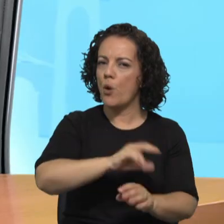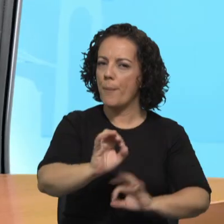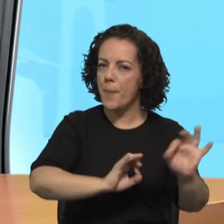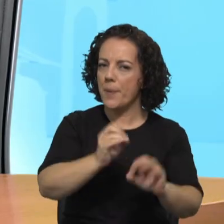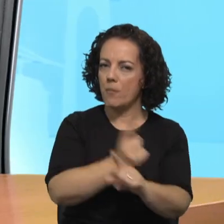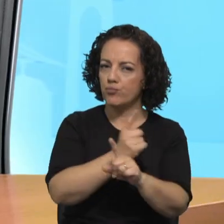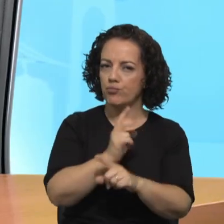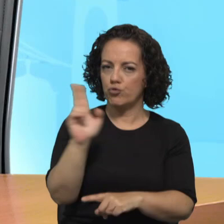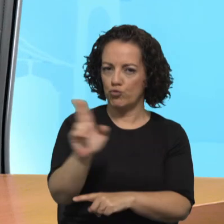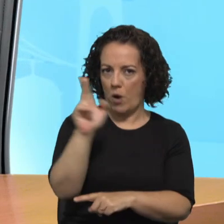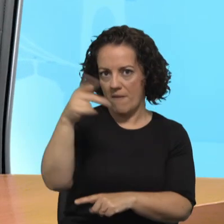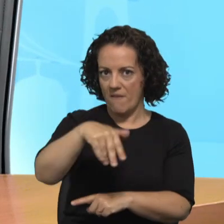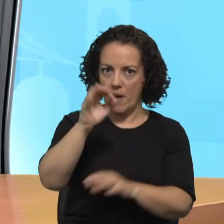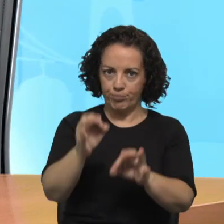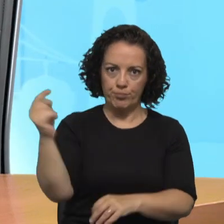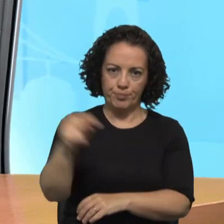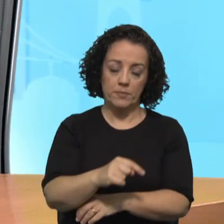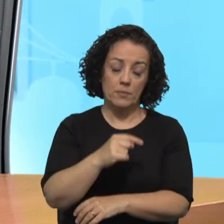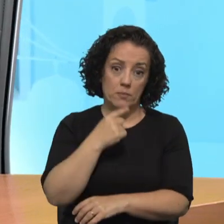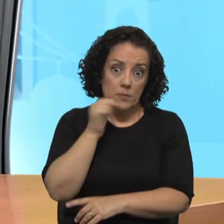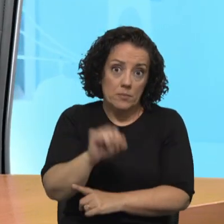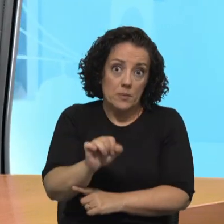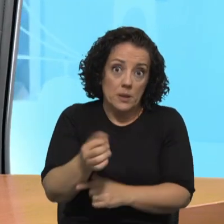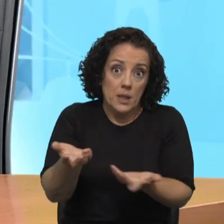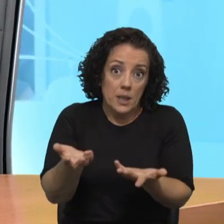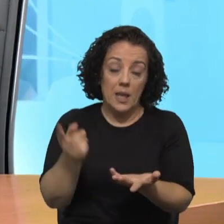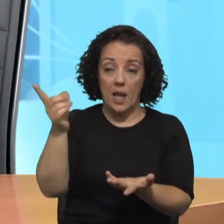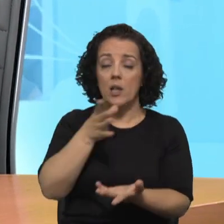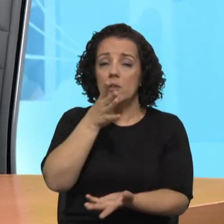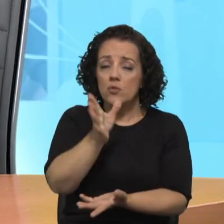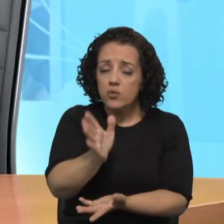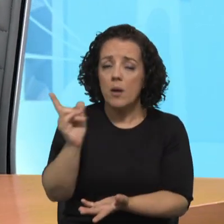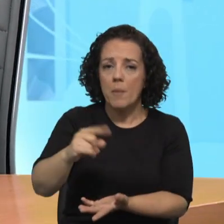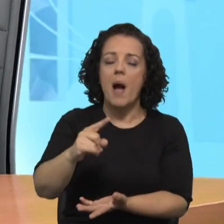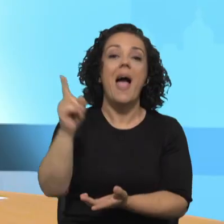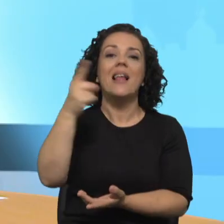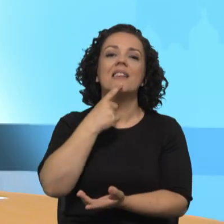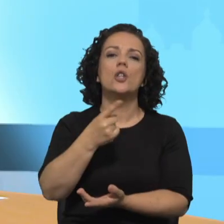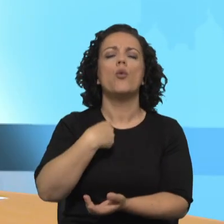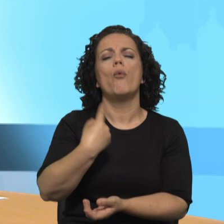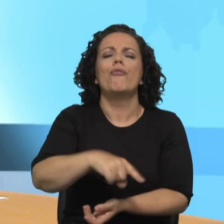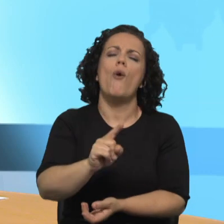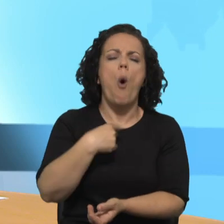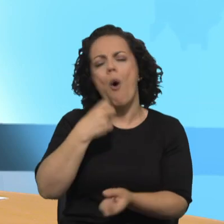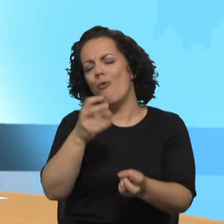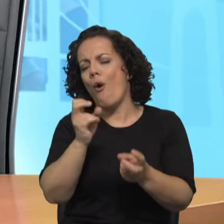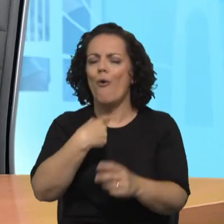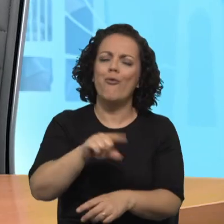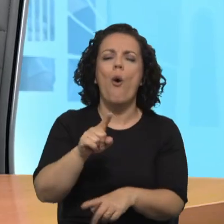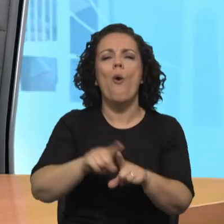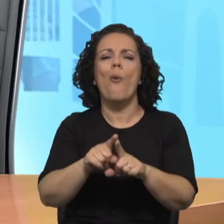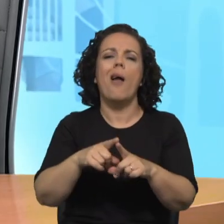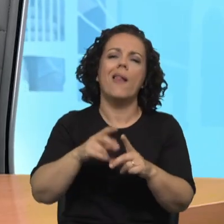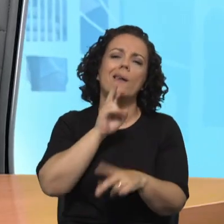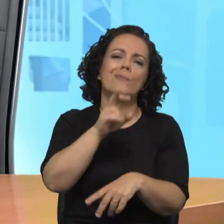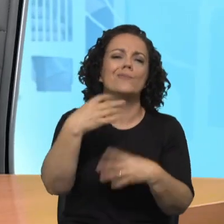que estará cá, não é? Sim, e ele já o disse várias vezes. Esse eu vou não foi de circunstância? Não. Ele, já